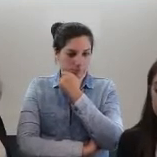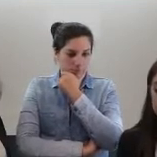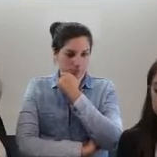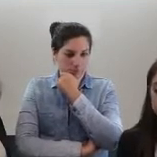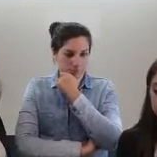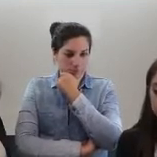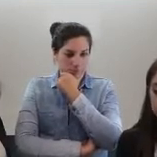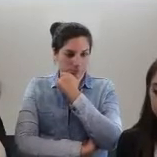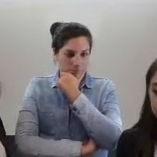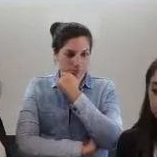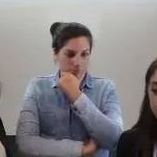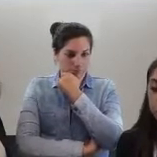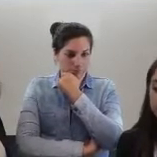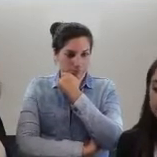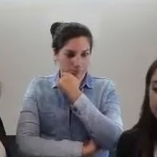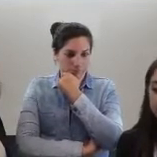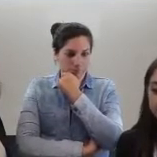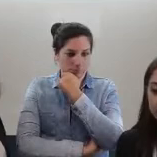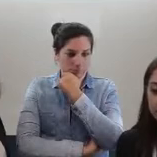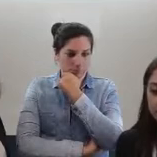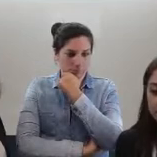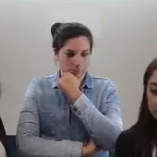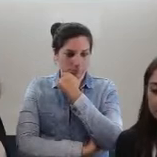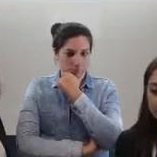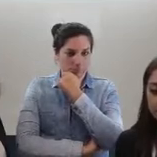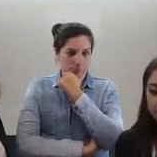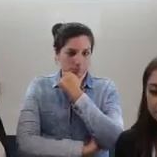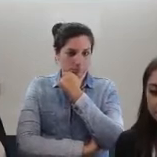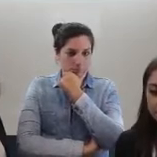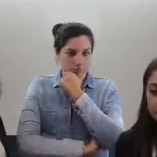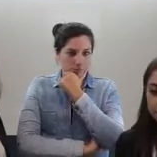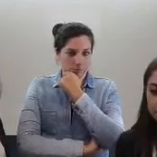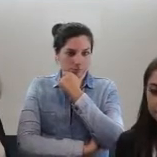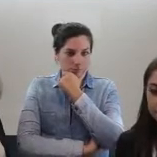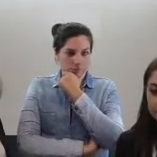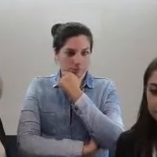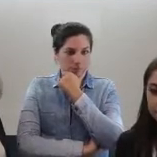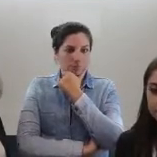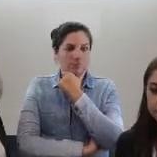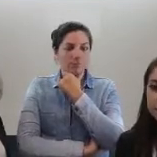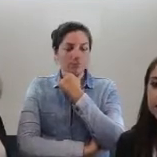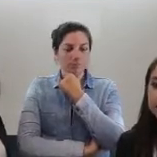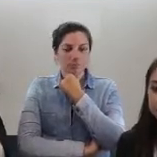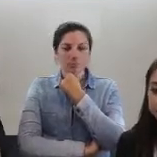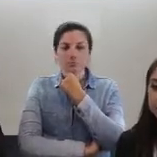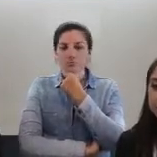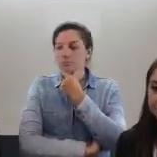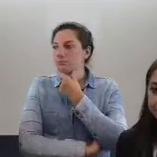pouco mais do ano passado, enfim, tem. É que ela tem uma periodicidade,